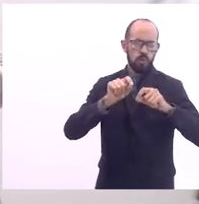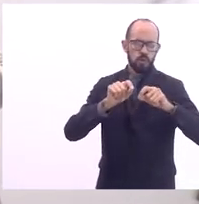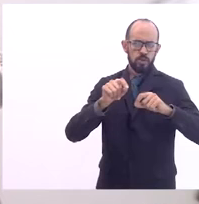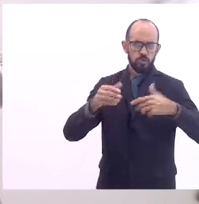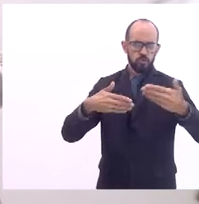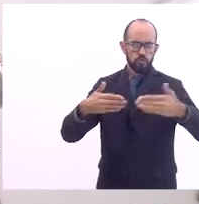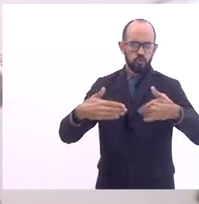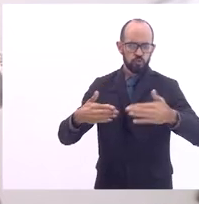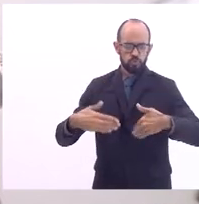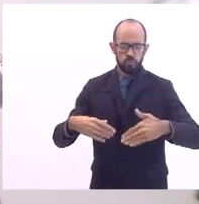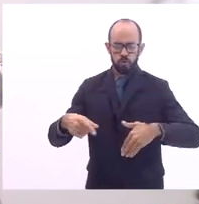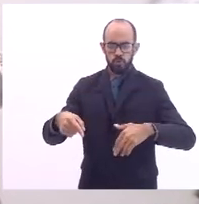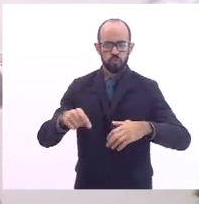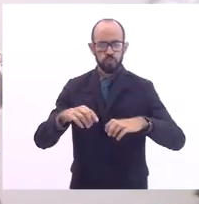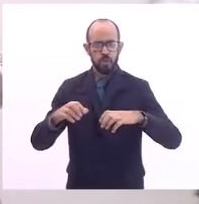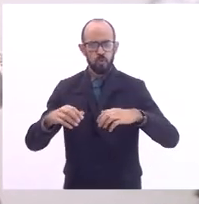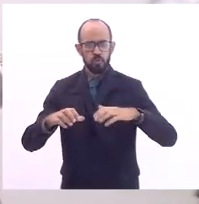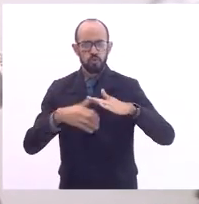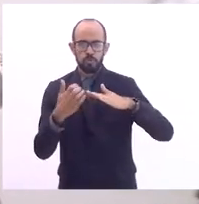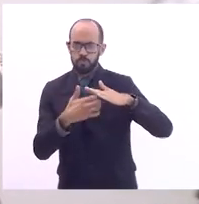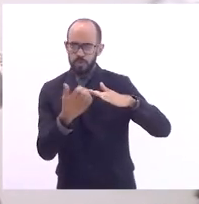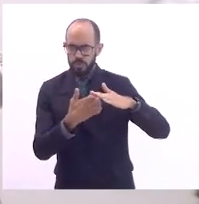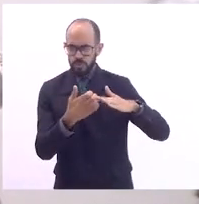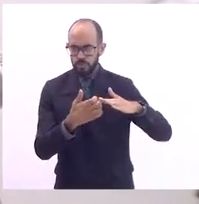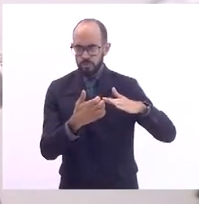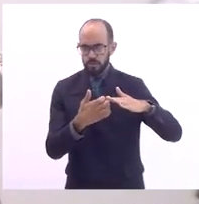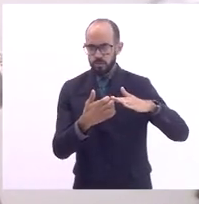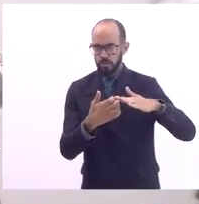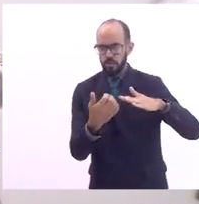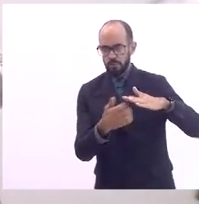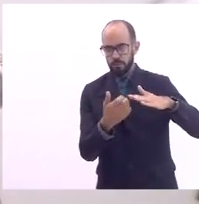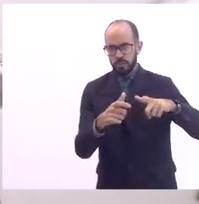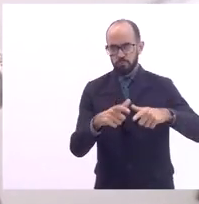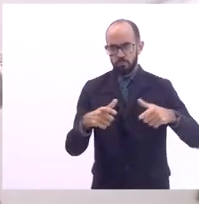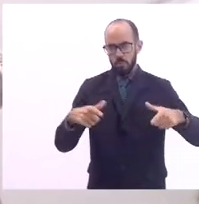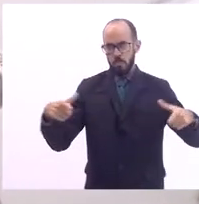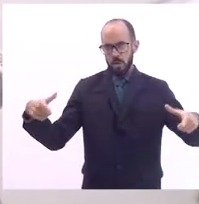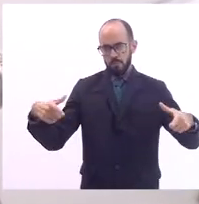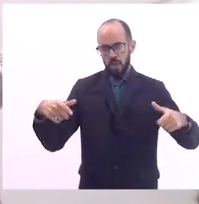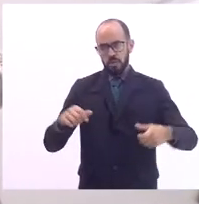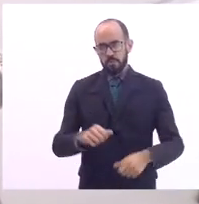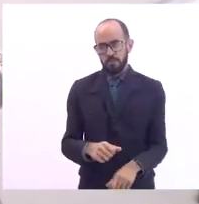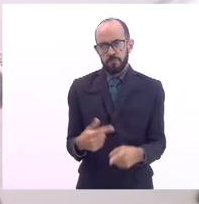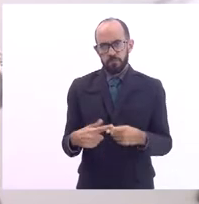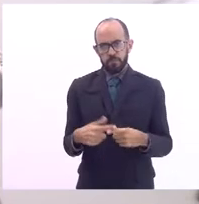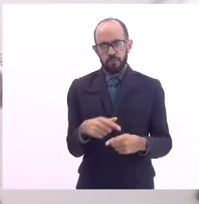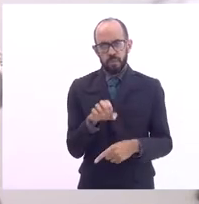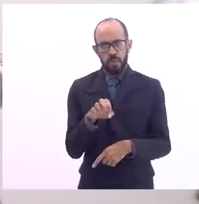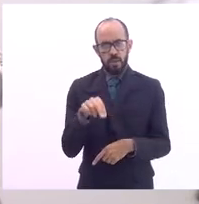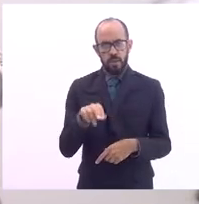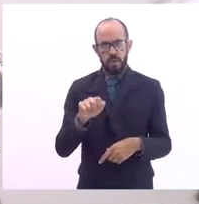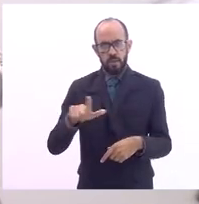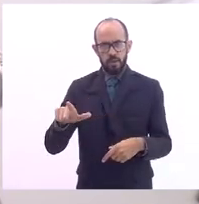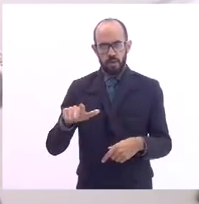do Estado. E é uma reflexão que nós temos que fazer também. A Enel, quando ela